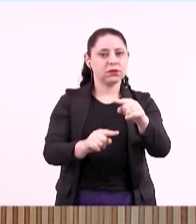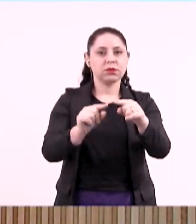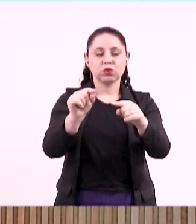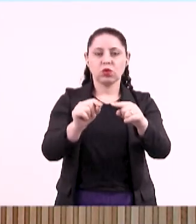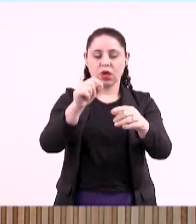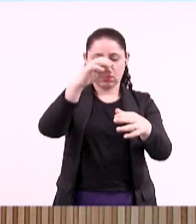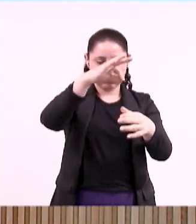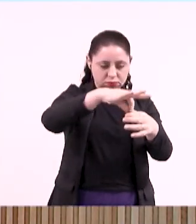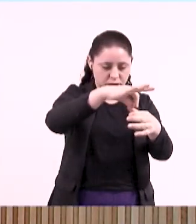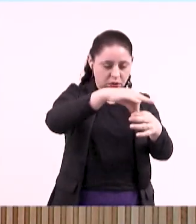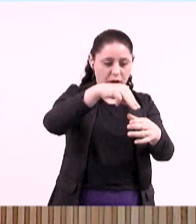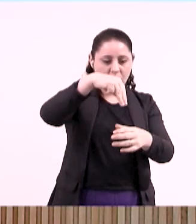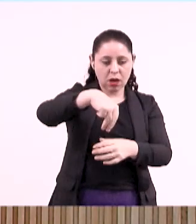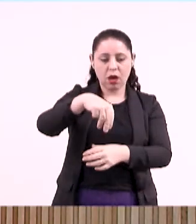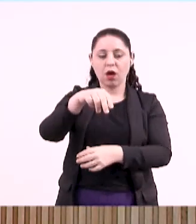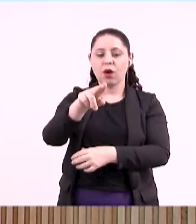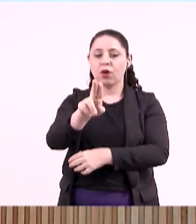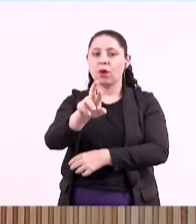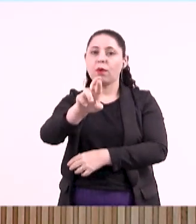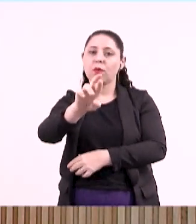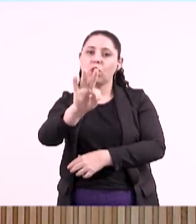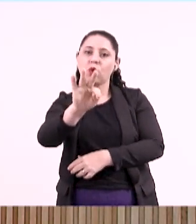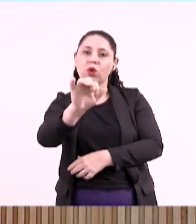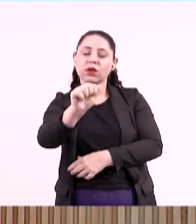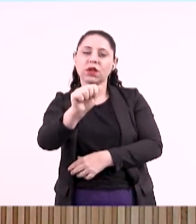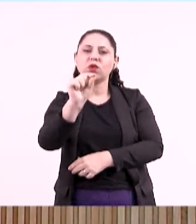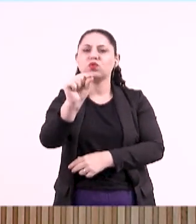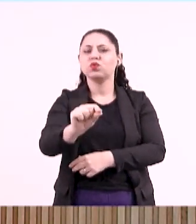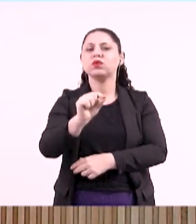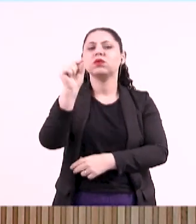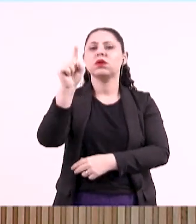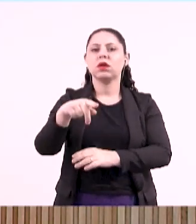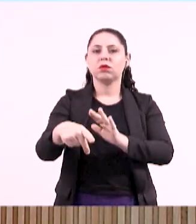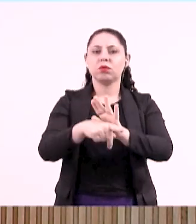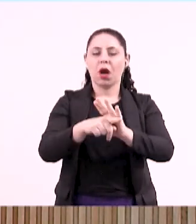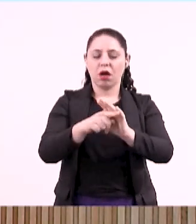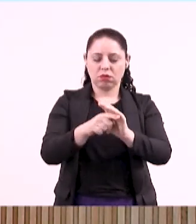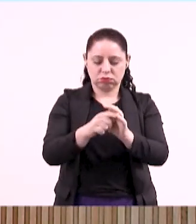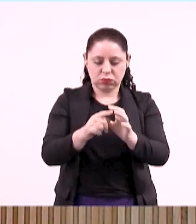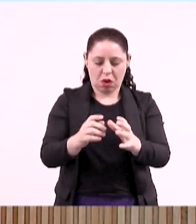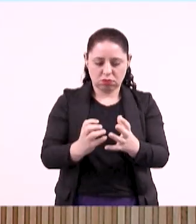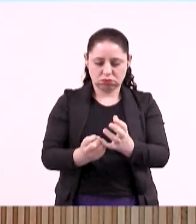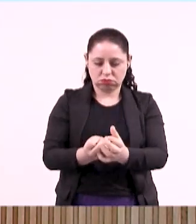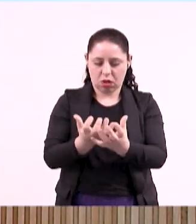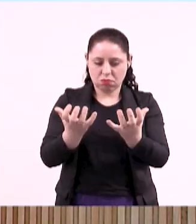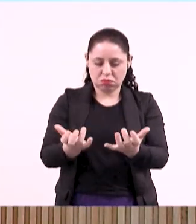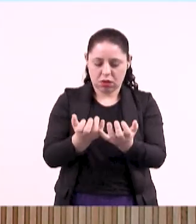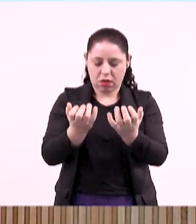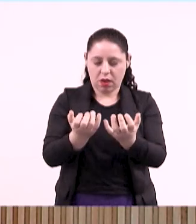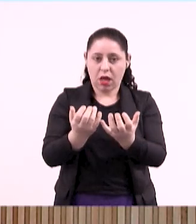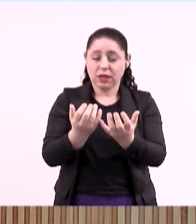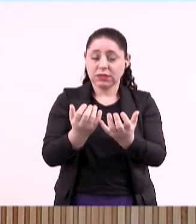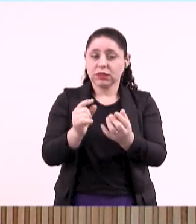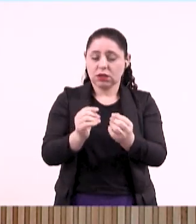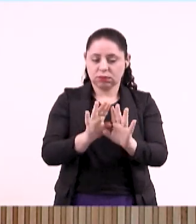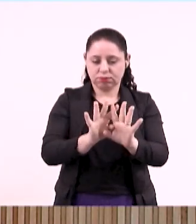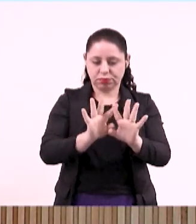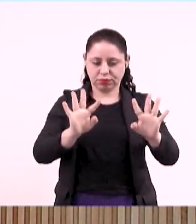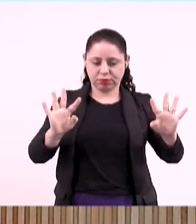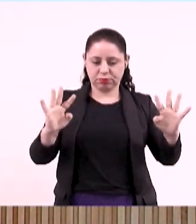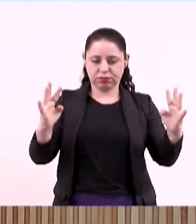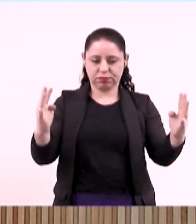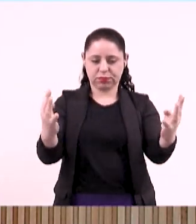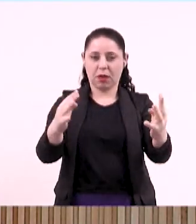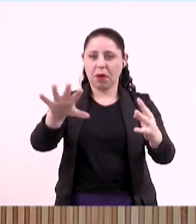o plantio de murta aqui em Mato Grosso do Sul. A murta é um arbusto muito utilizado como cerca-viva, mas que pode